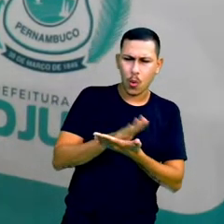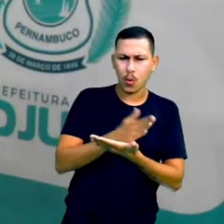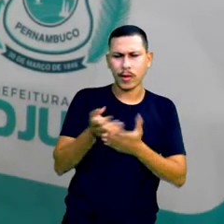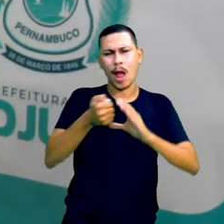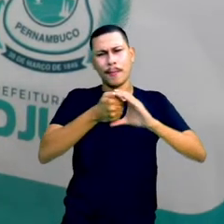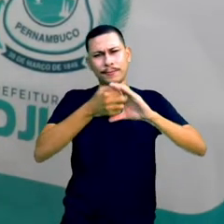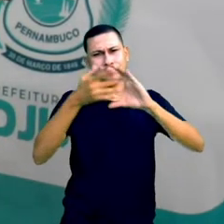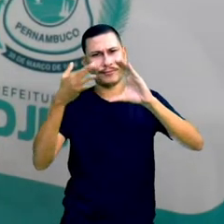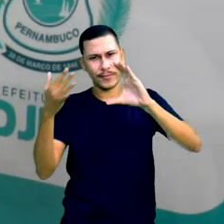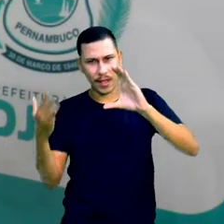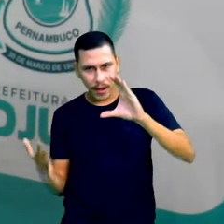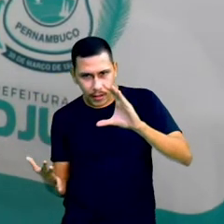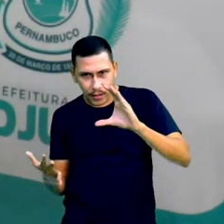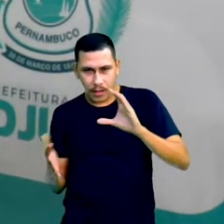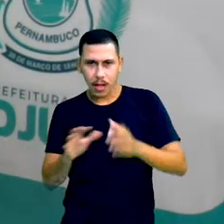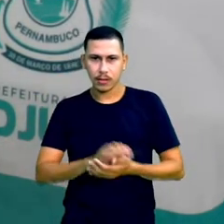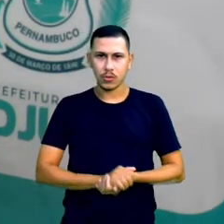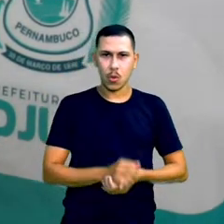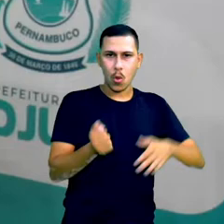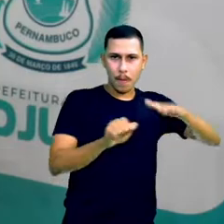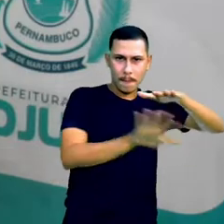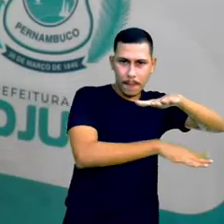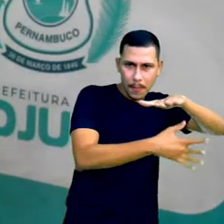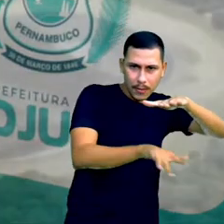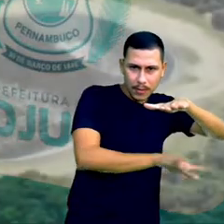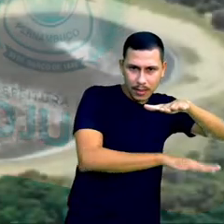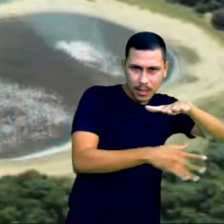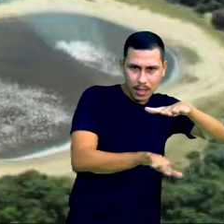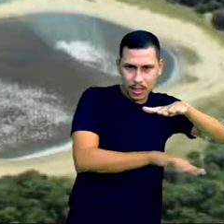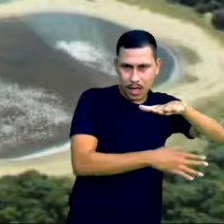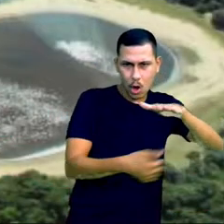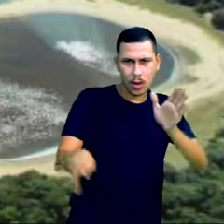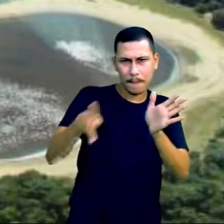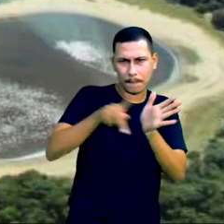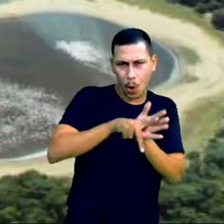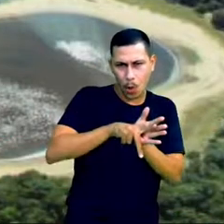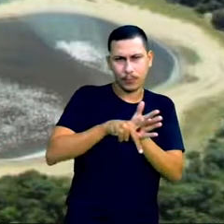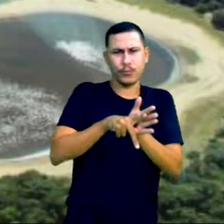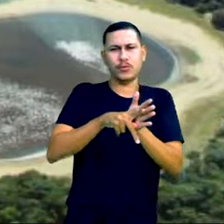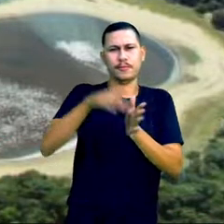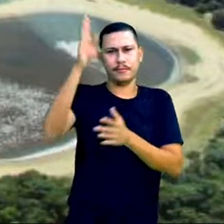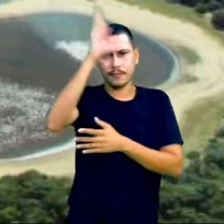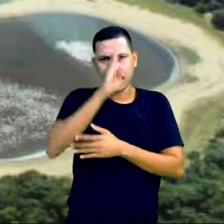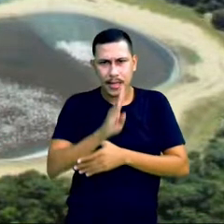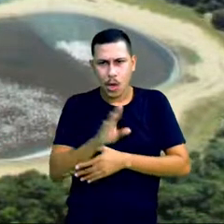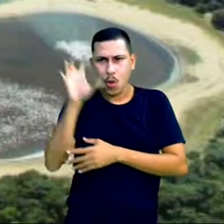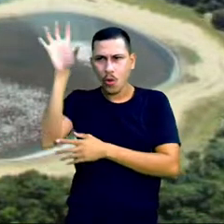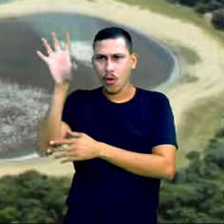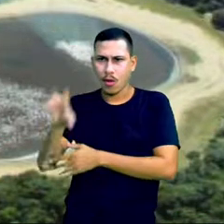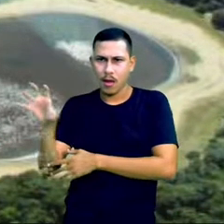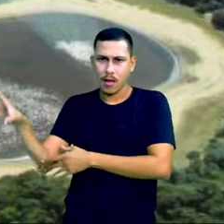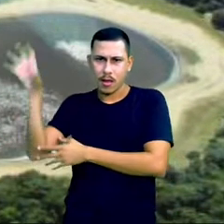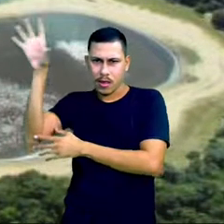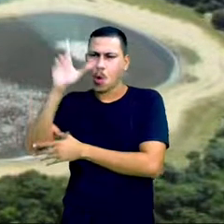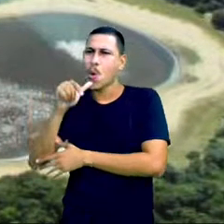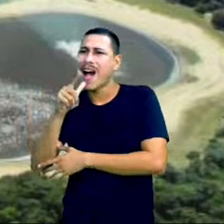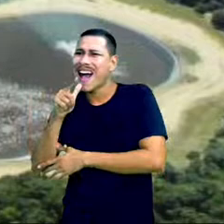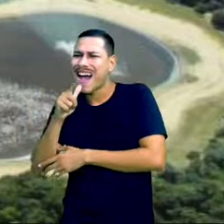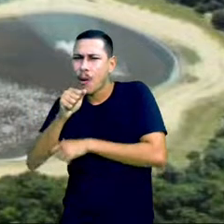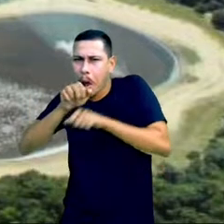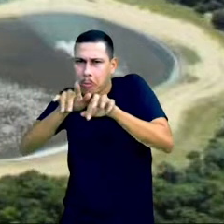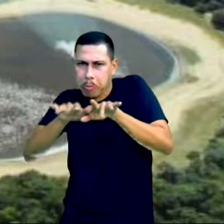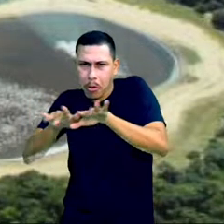particularidades desse bioma Pantanal, que é típico dessa região. É uma região alagadiça, certo?